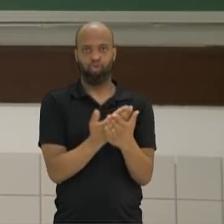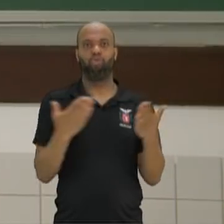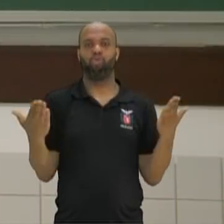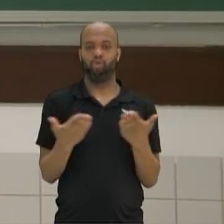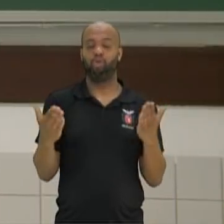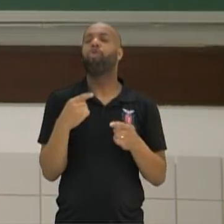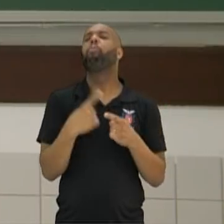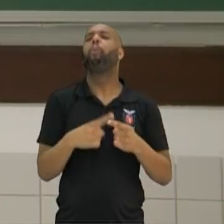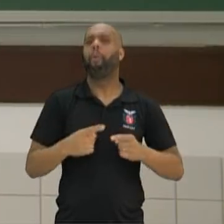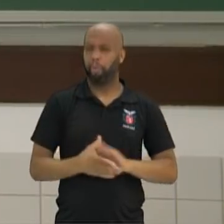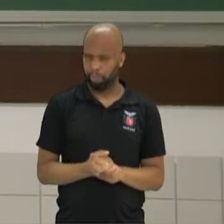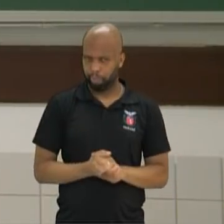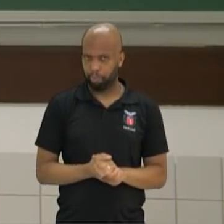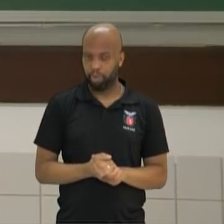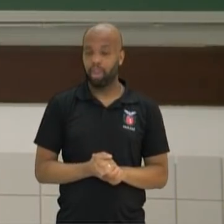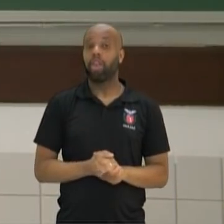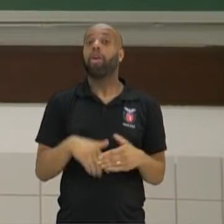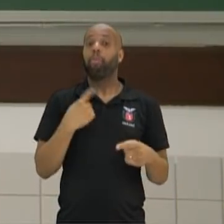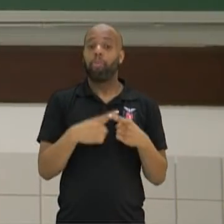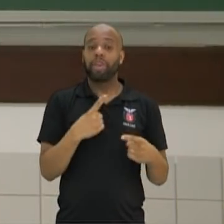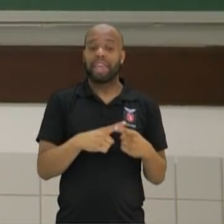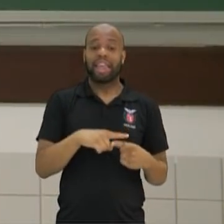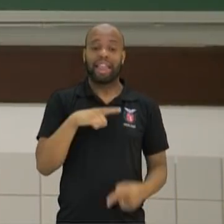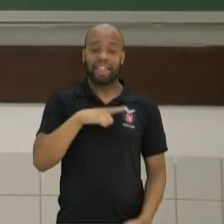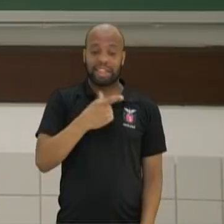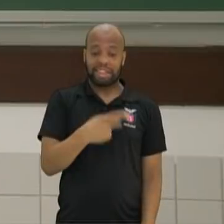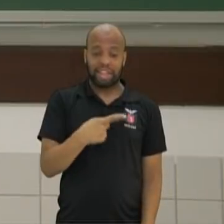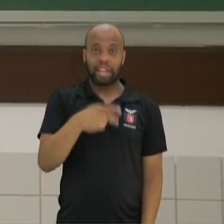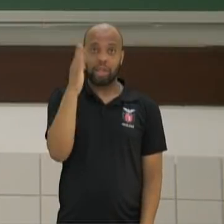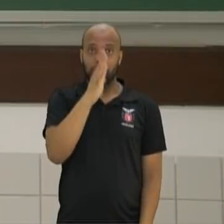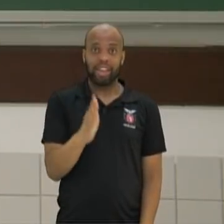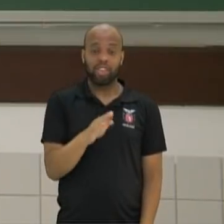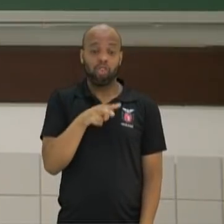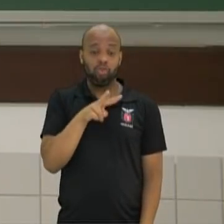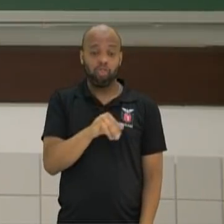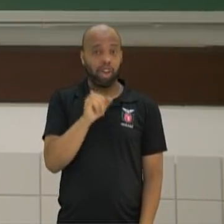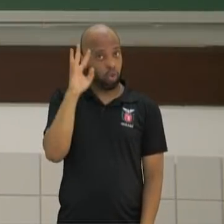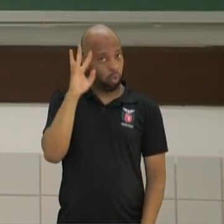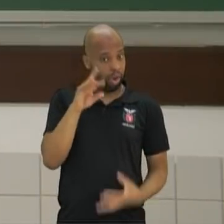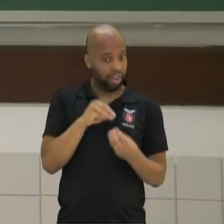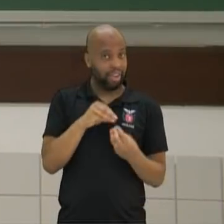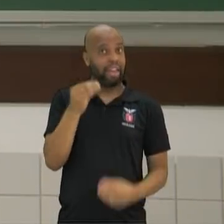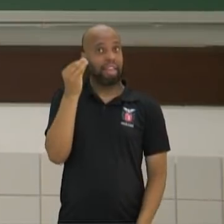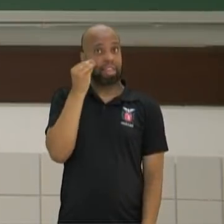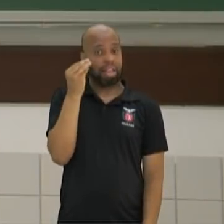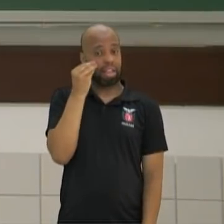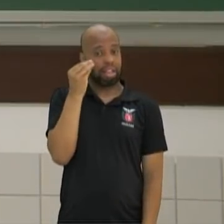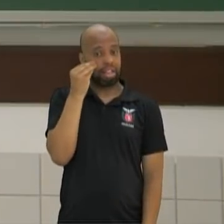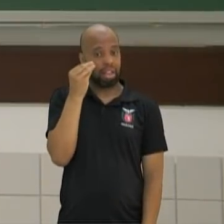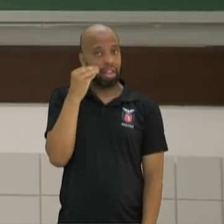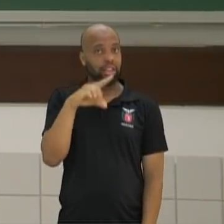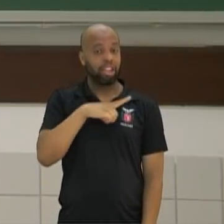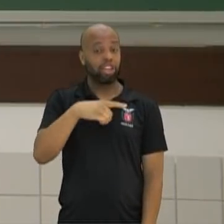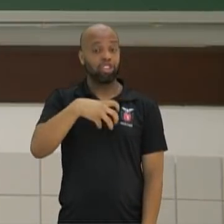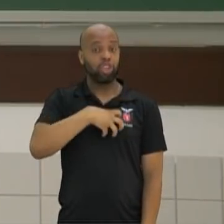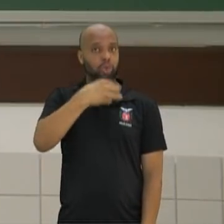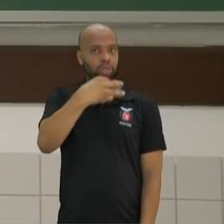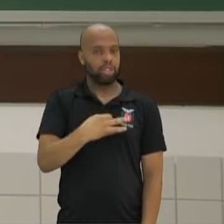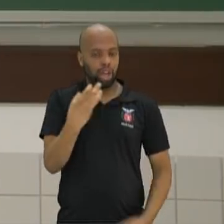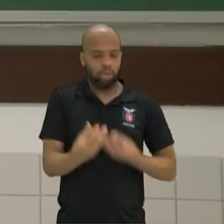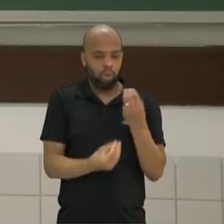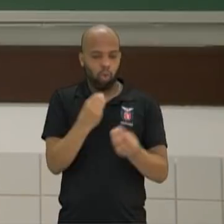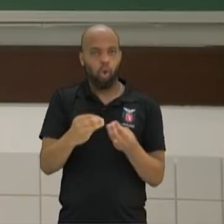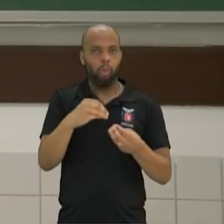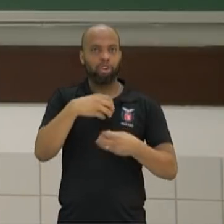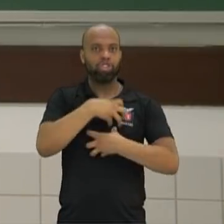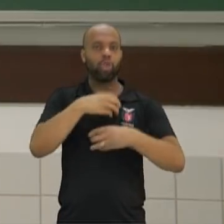porque, primeiramente, nós estamos em território brasileiro, entendemos que tentamos dar uma noção exata de como é que está